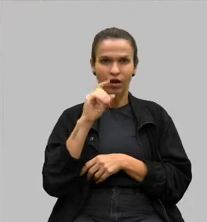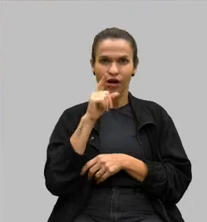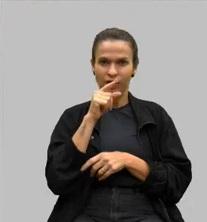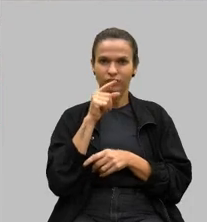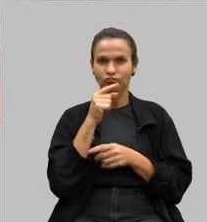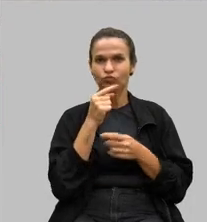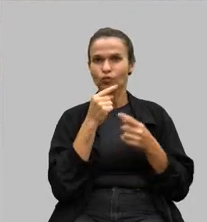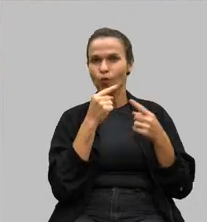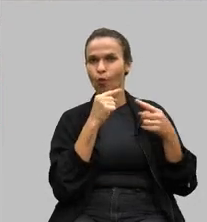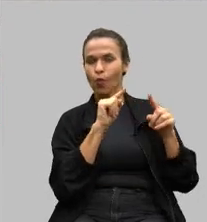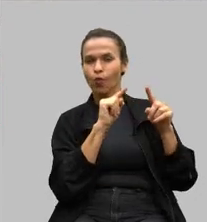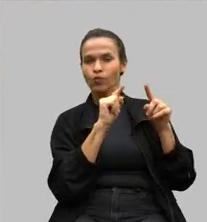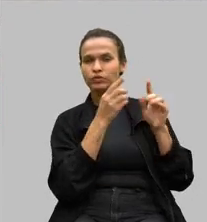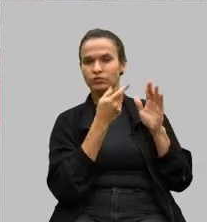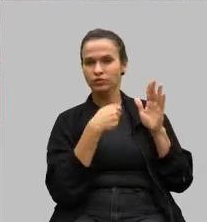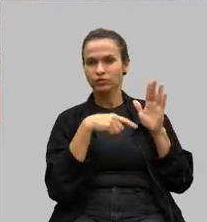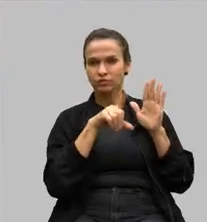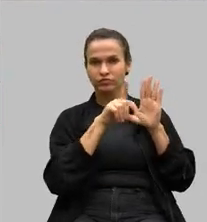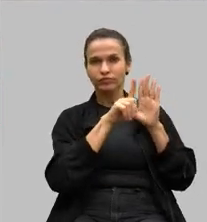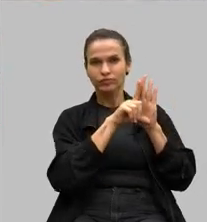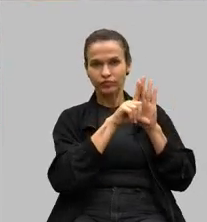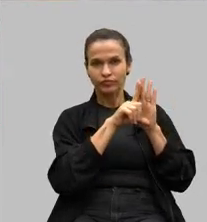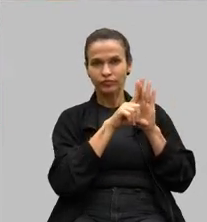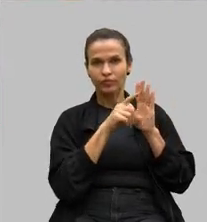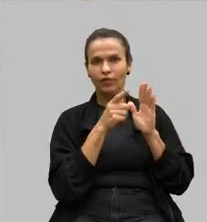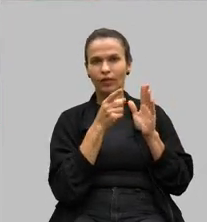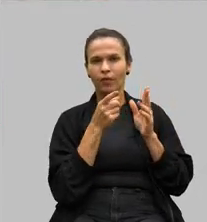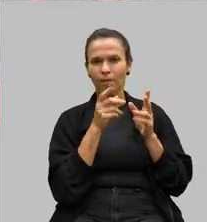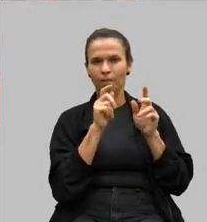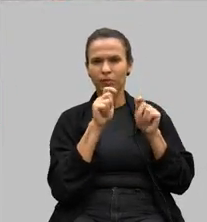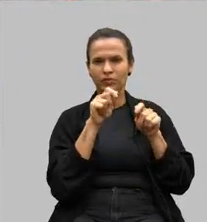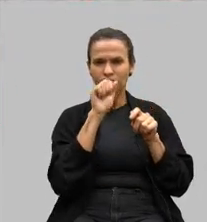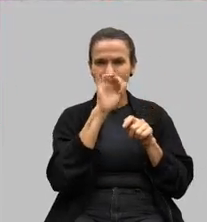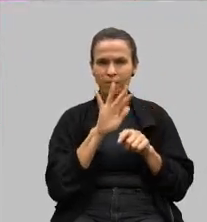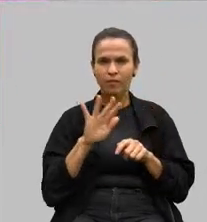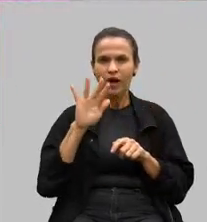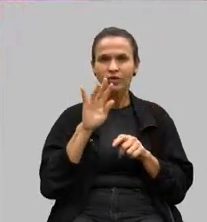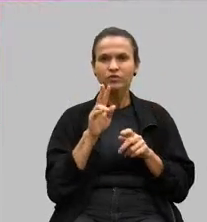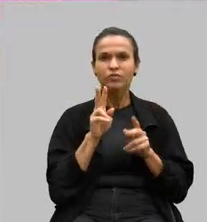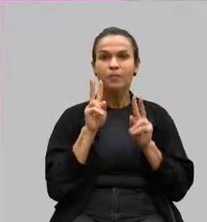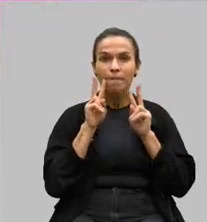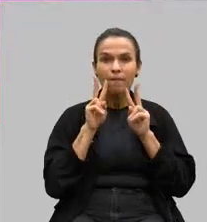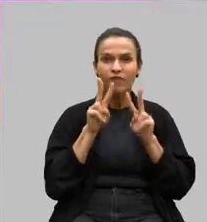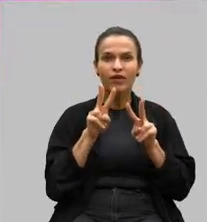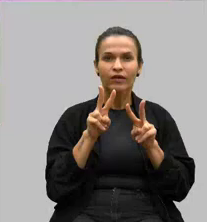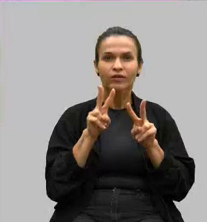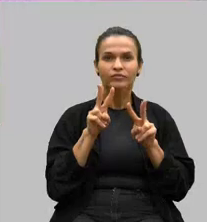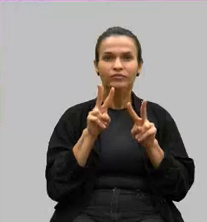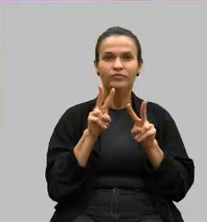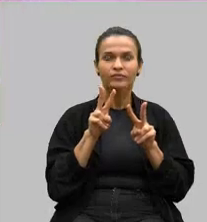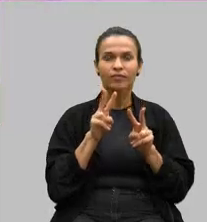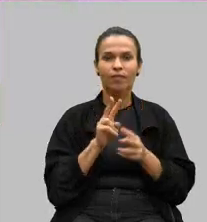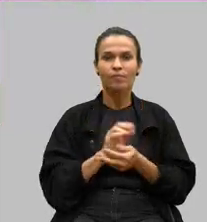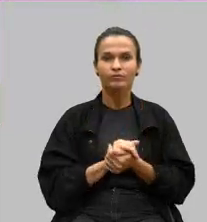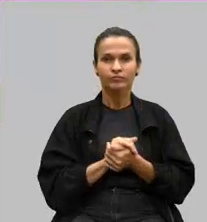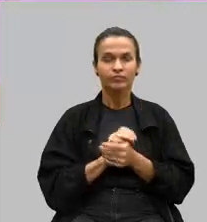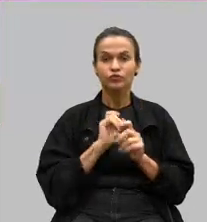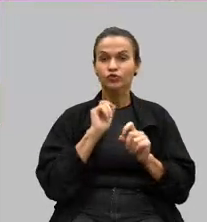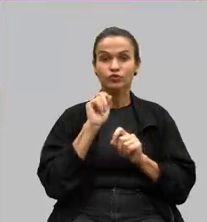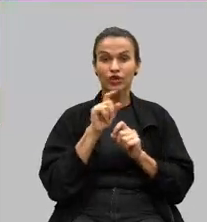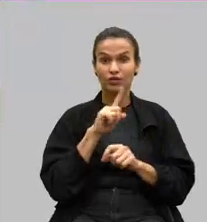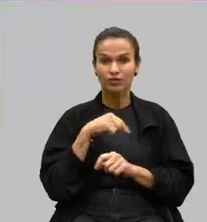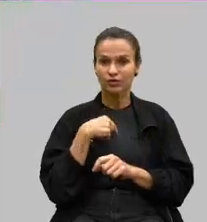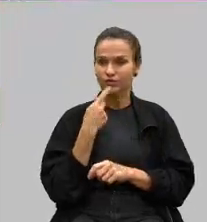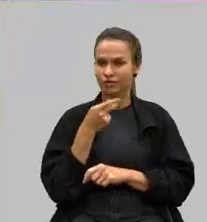imagem não é recente se tiver como a TV pegar e mostrar pra gente ver né Eh eh do que que nós estamos